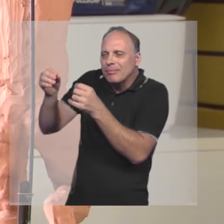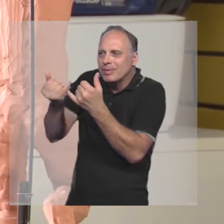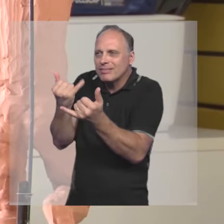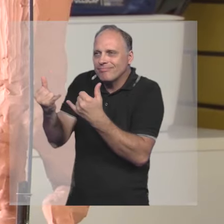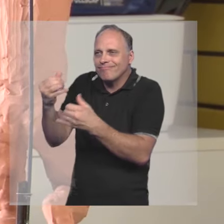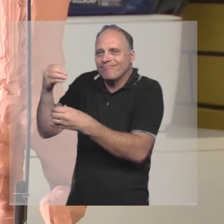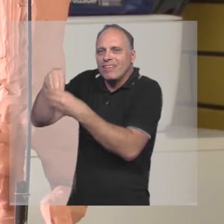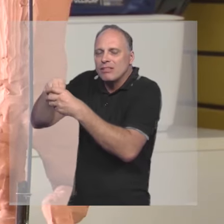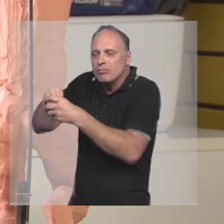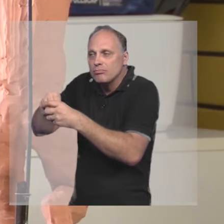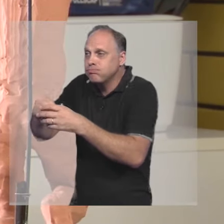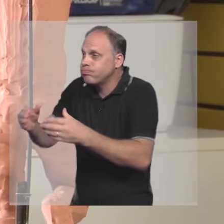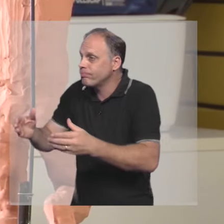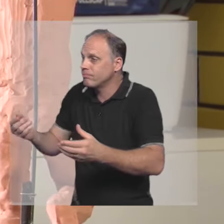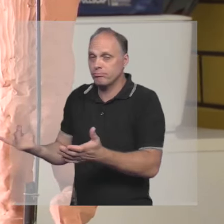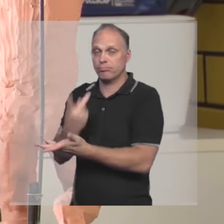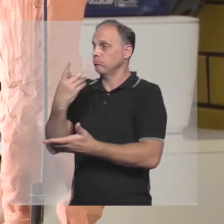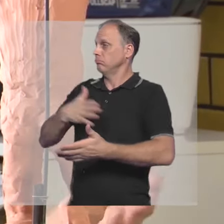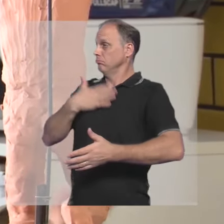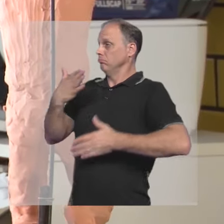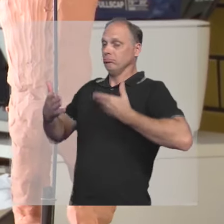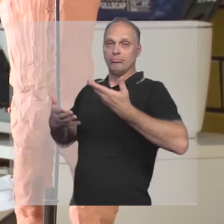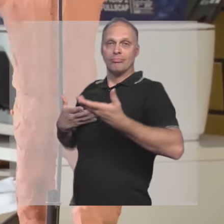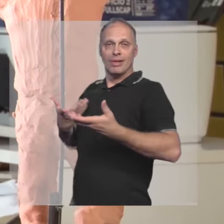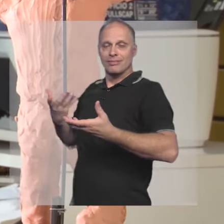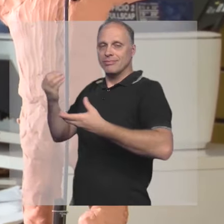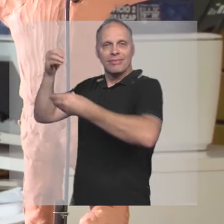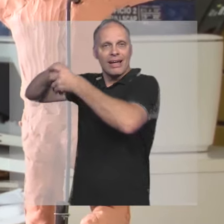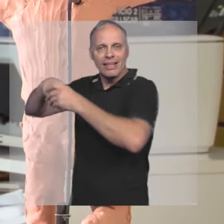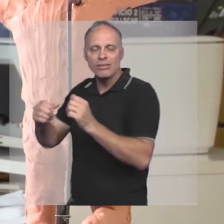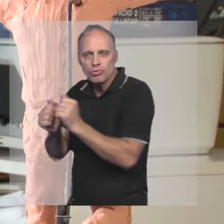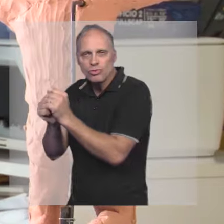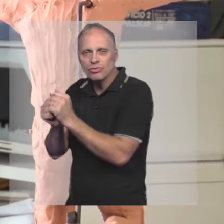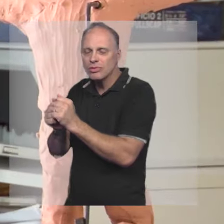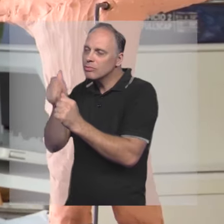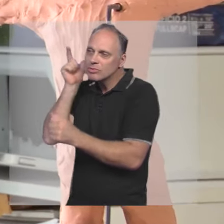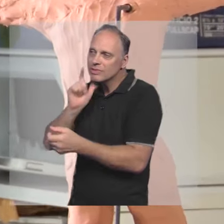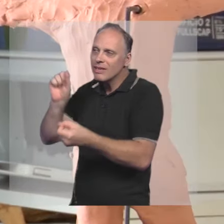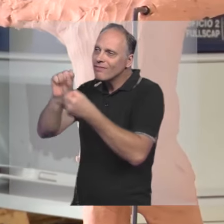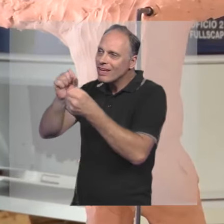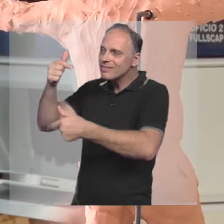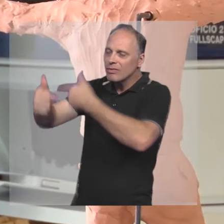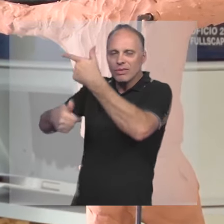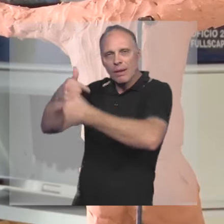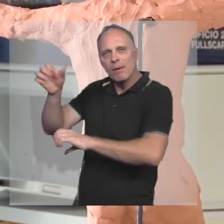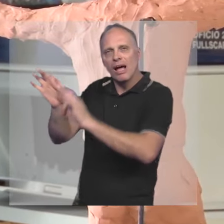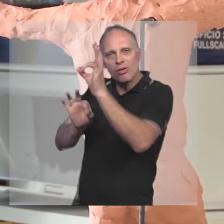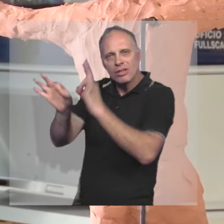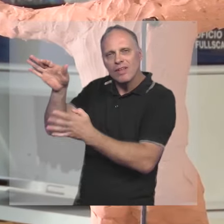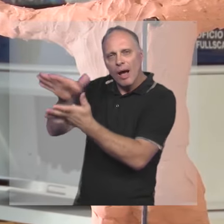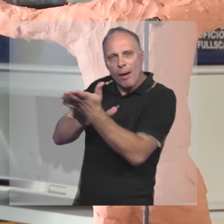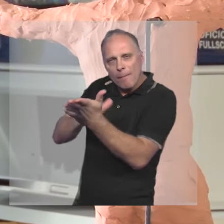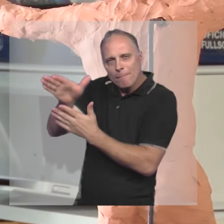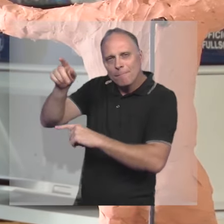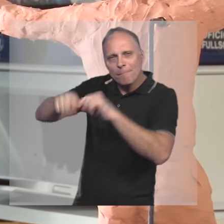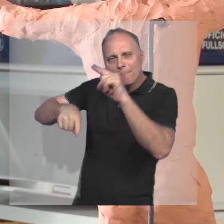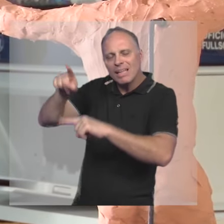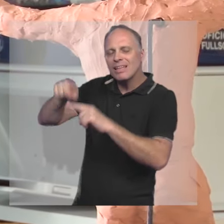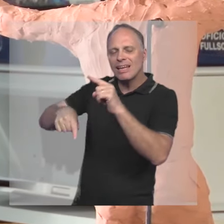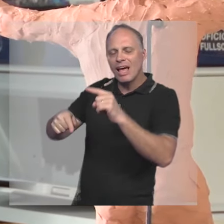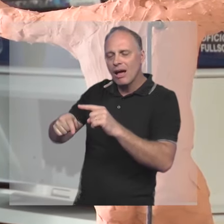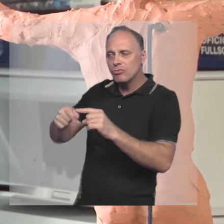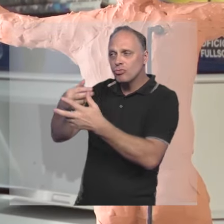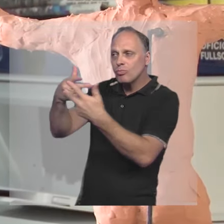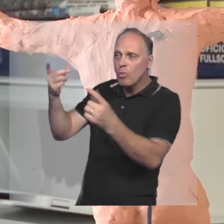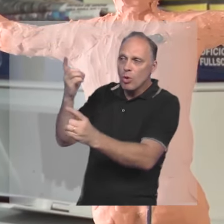daquilo e, de repente, tu conseguir encaixar isso e ser orgânico dentro de